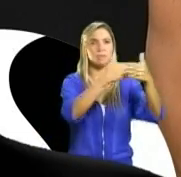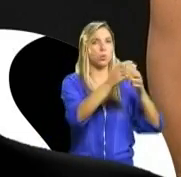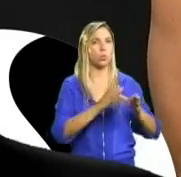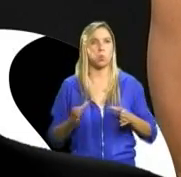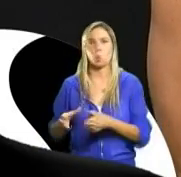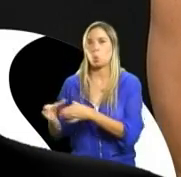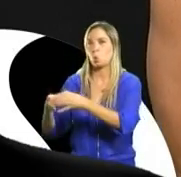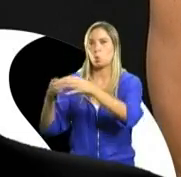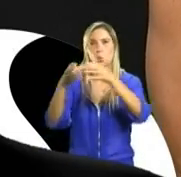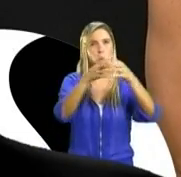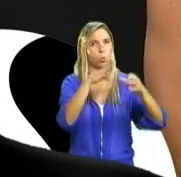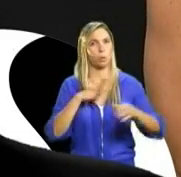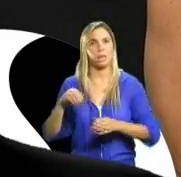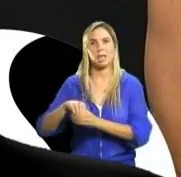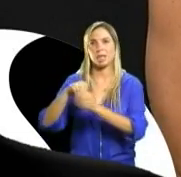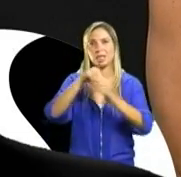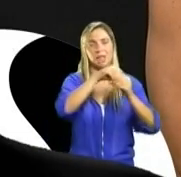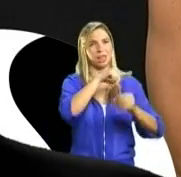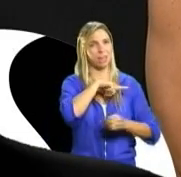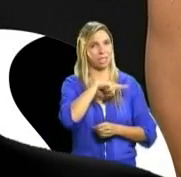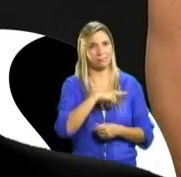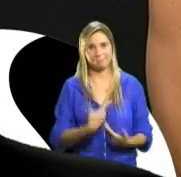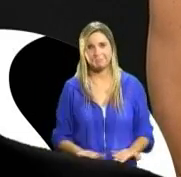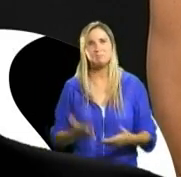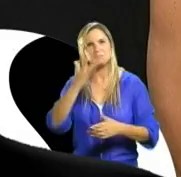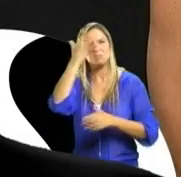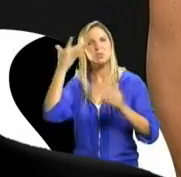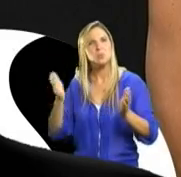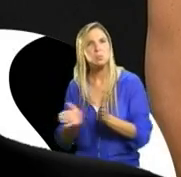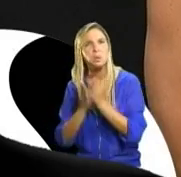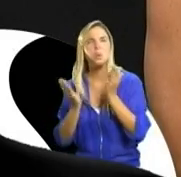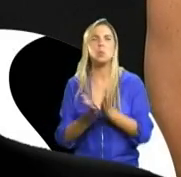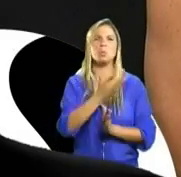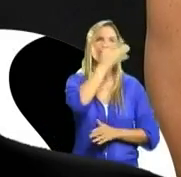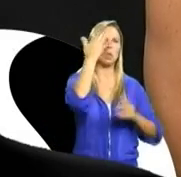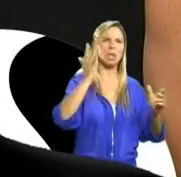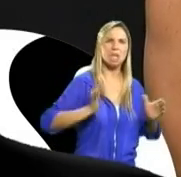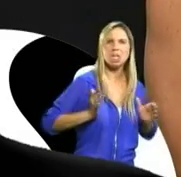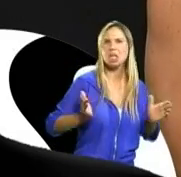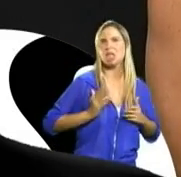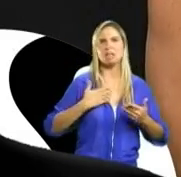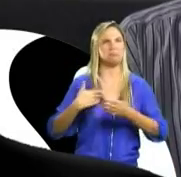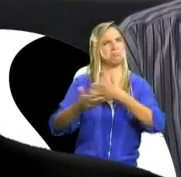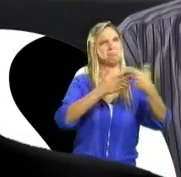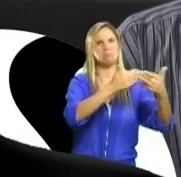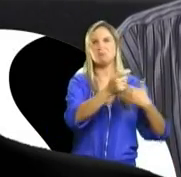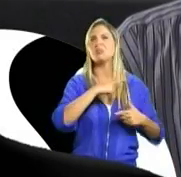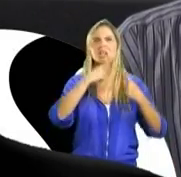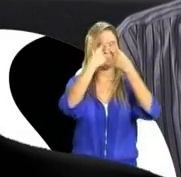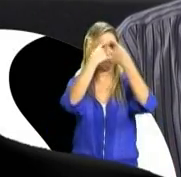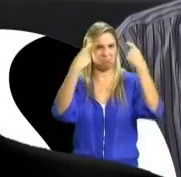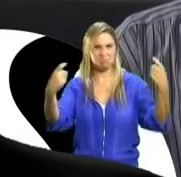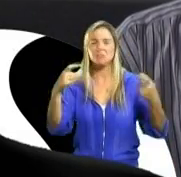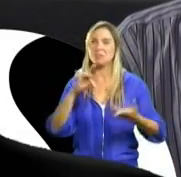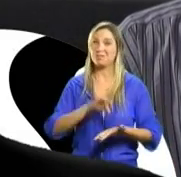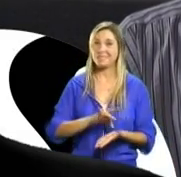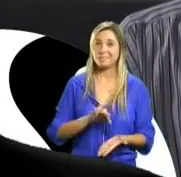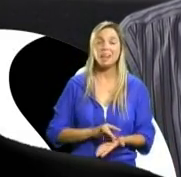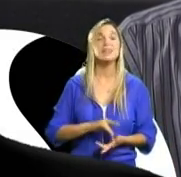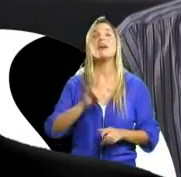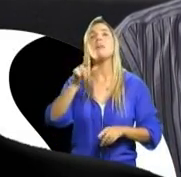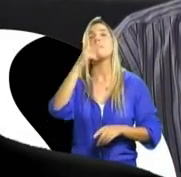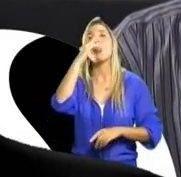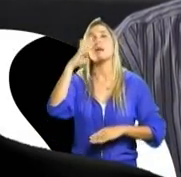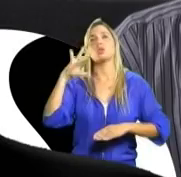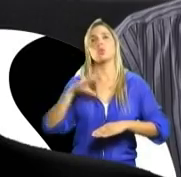sociais. Ela é, inclusive, denominada como uma epidemia da atualidade. O que caracteriza a epidemia é que